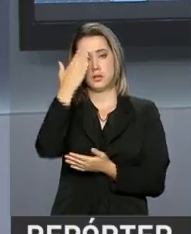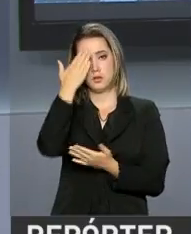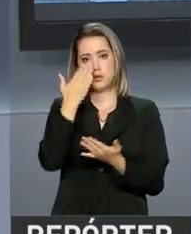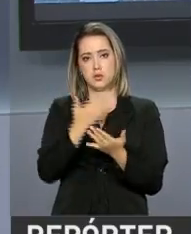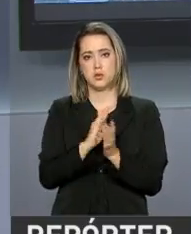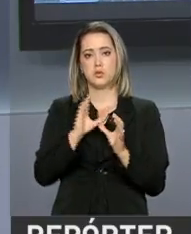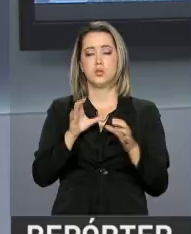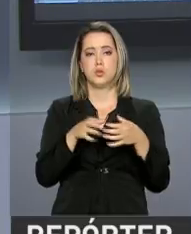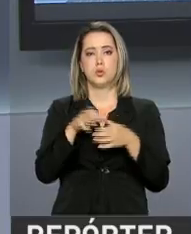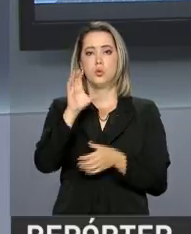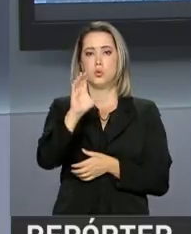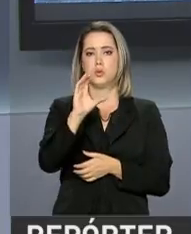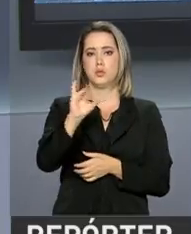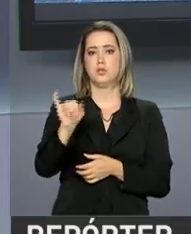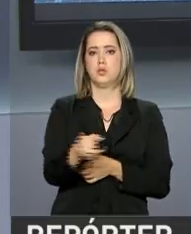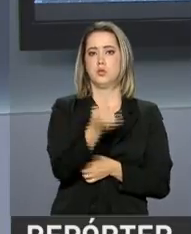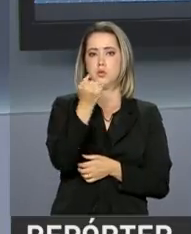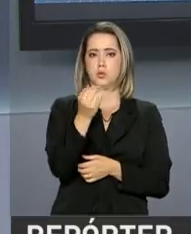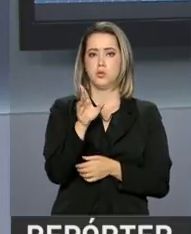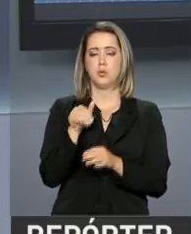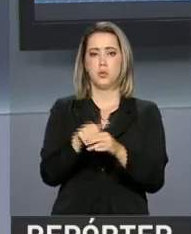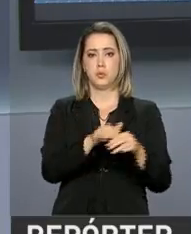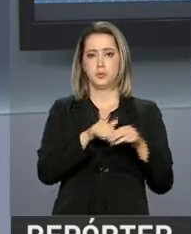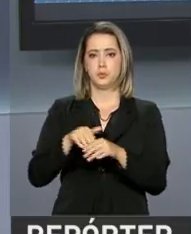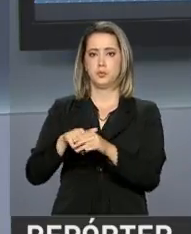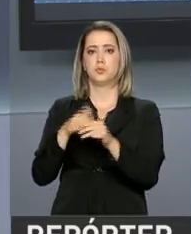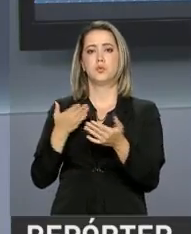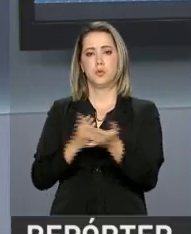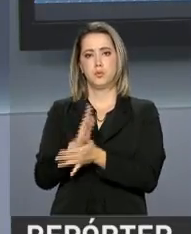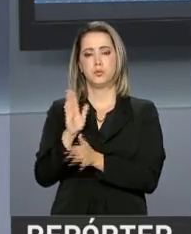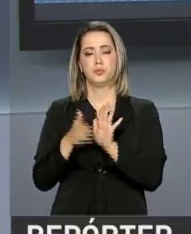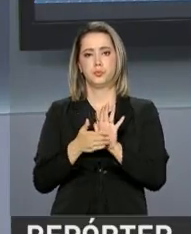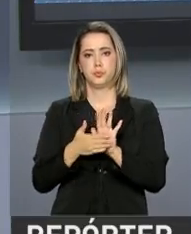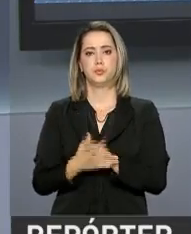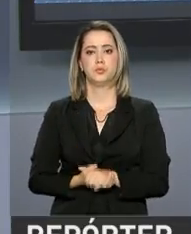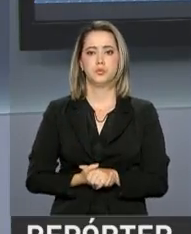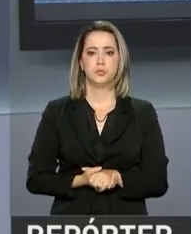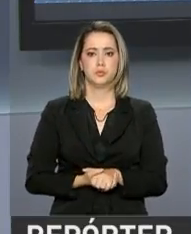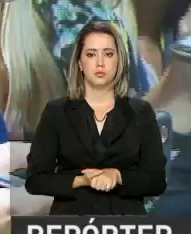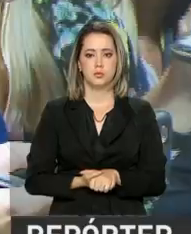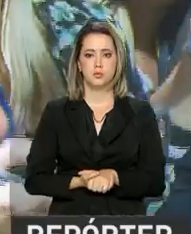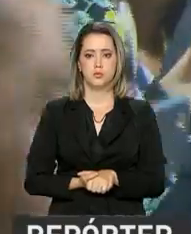Comissão de Constituição e Justiça, CCJ, e o Plenário do Senado vão aprovar a proposta.